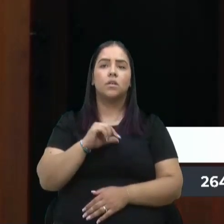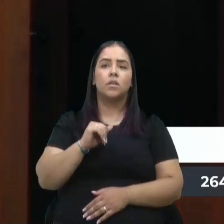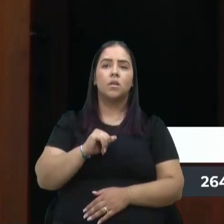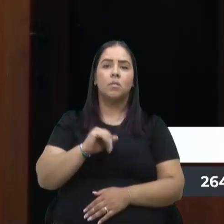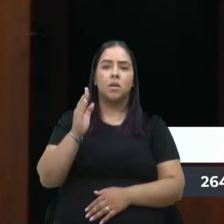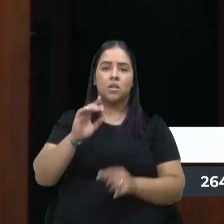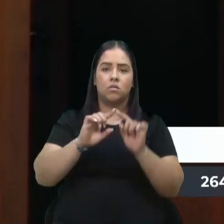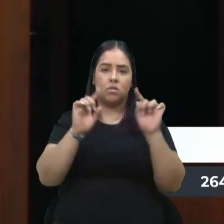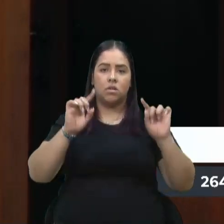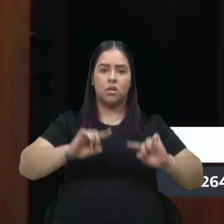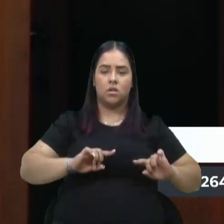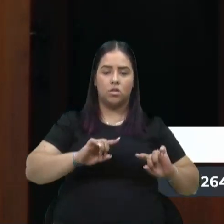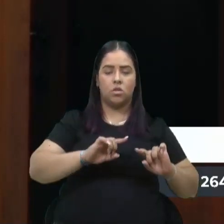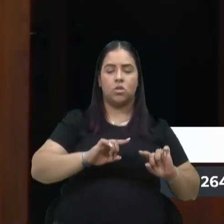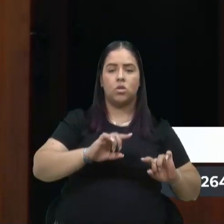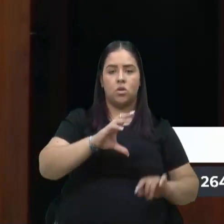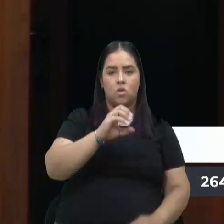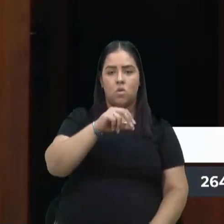uma metalúrgica?